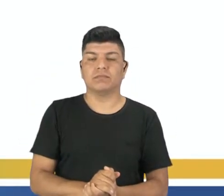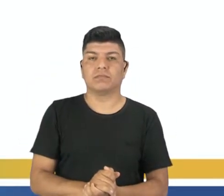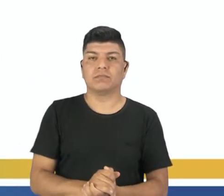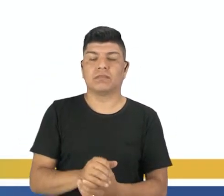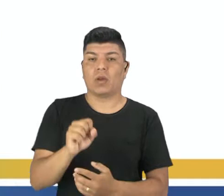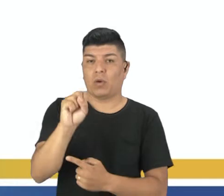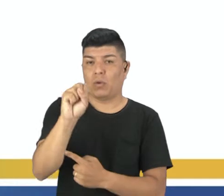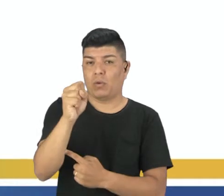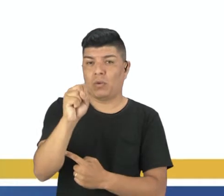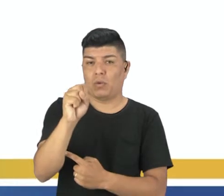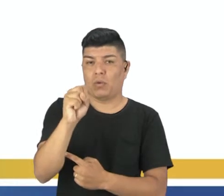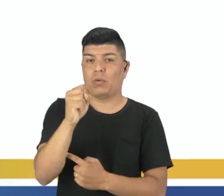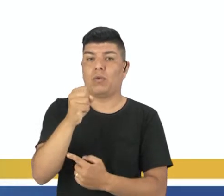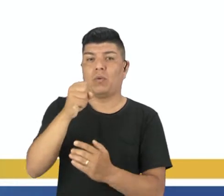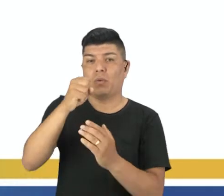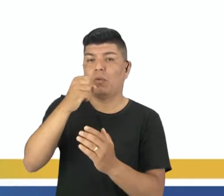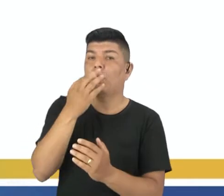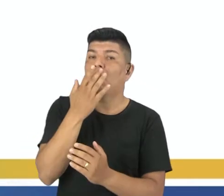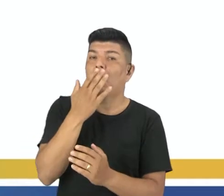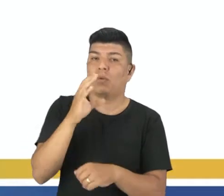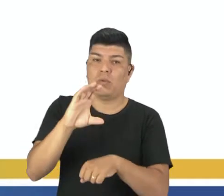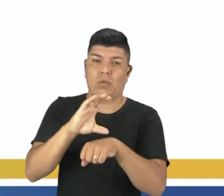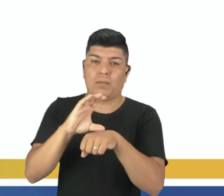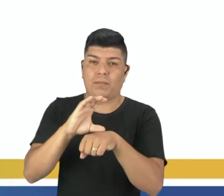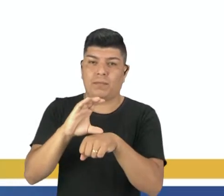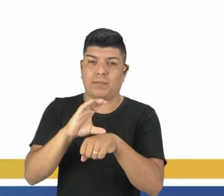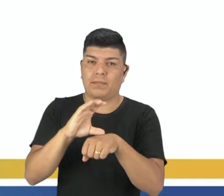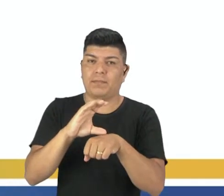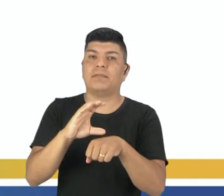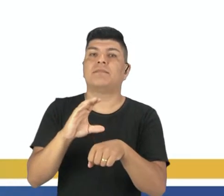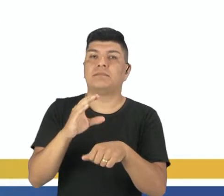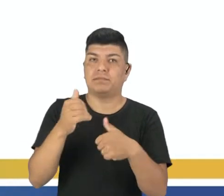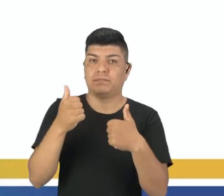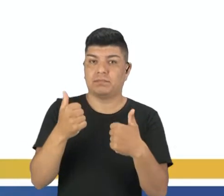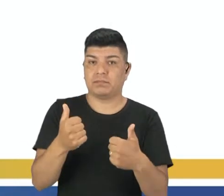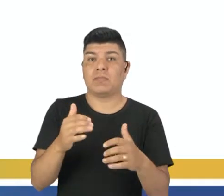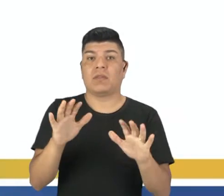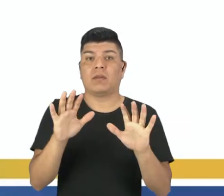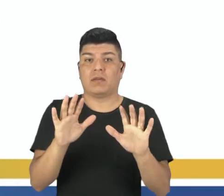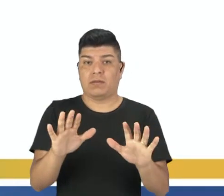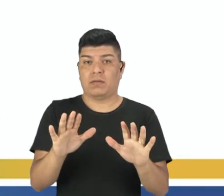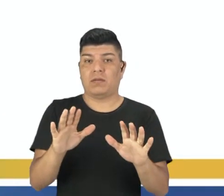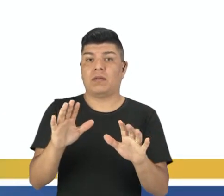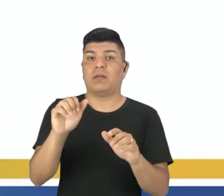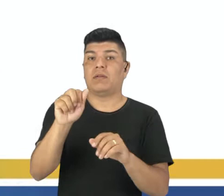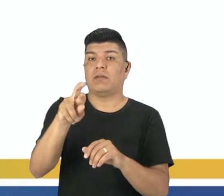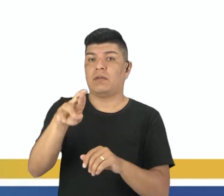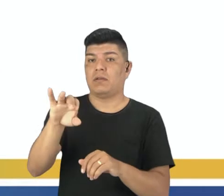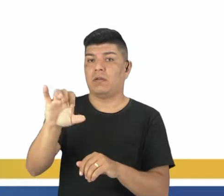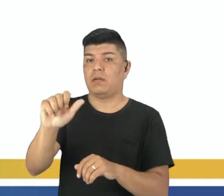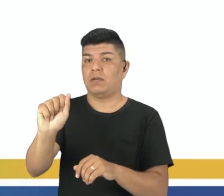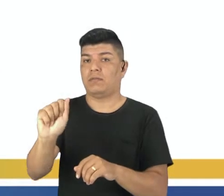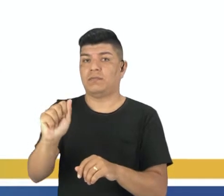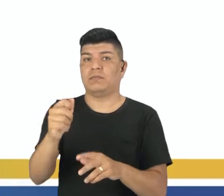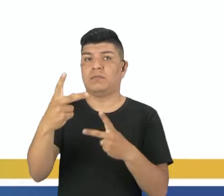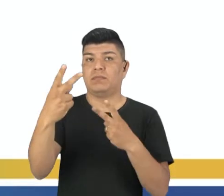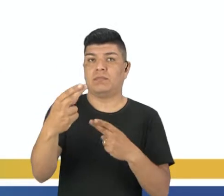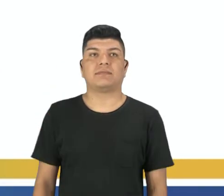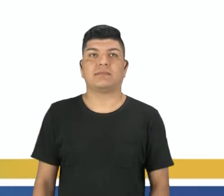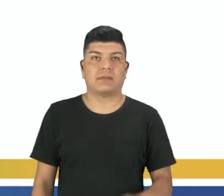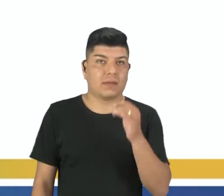contamos 8 quadradinhos pintados de cinza no total né então logo a sua área vai ser igual a 8 metros